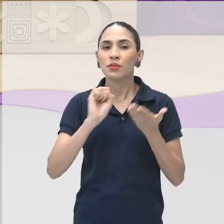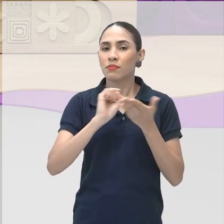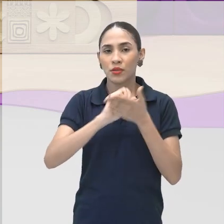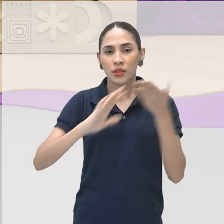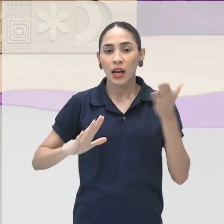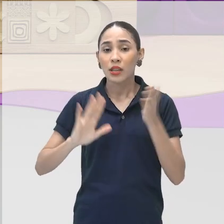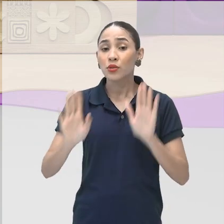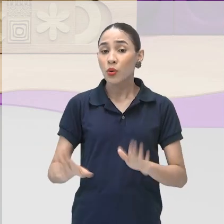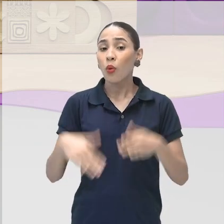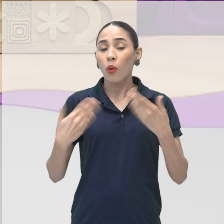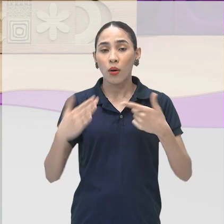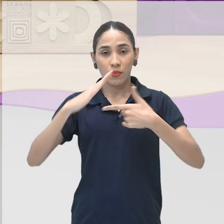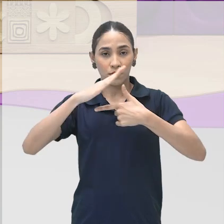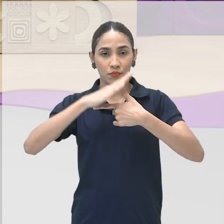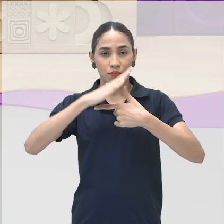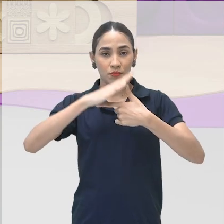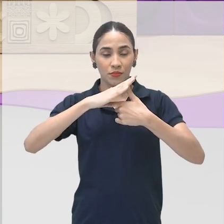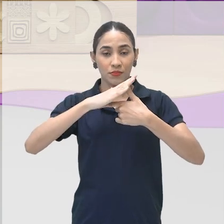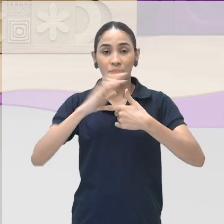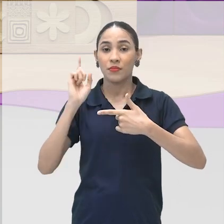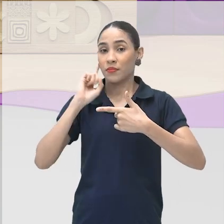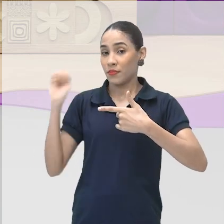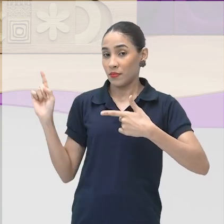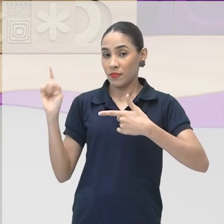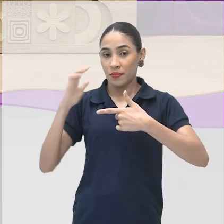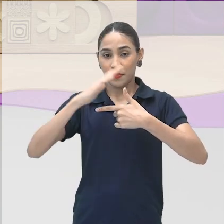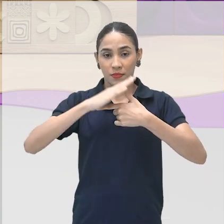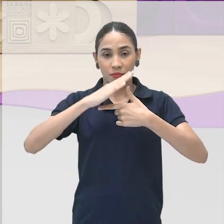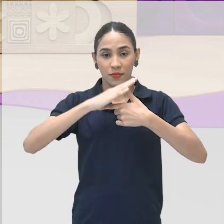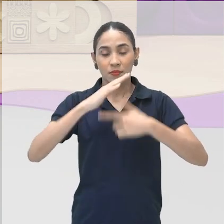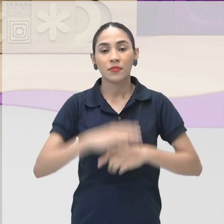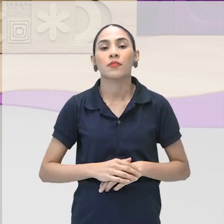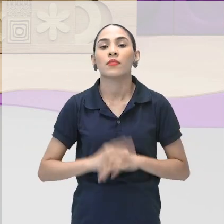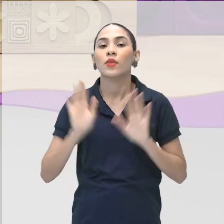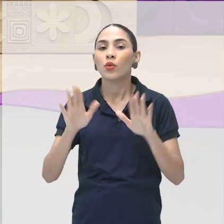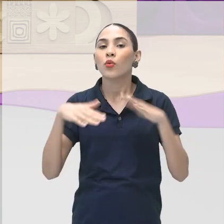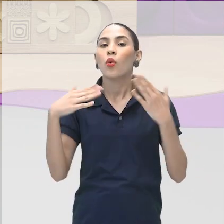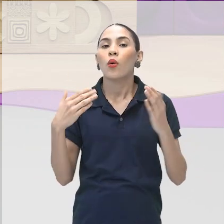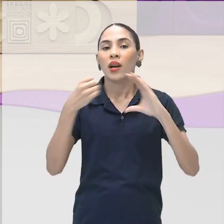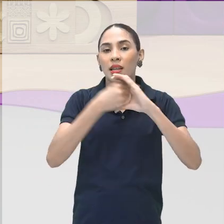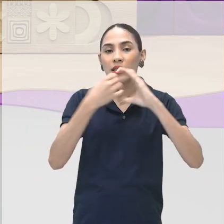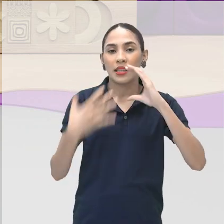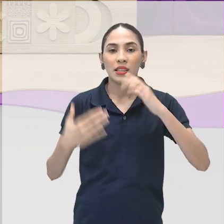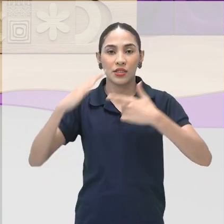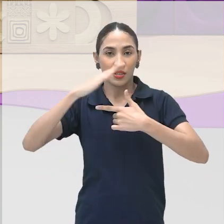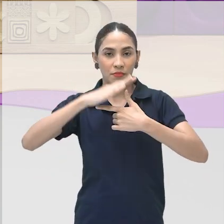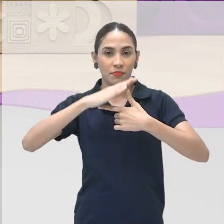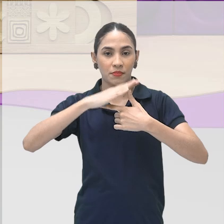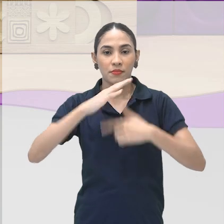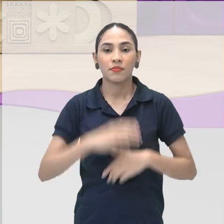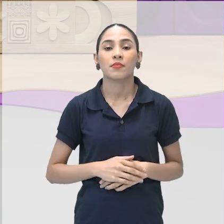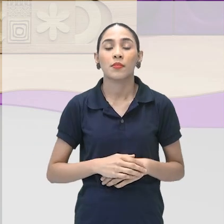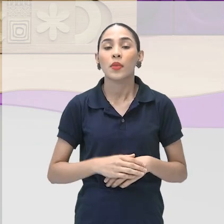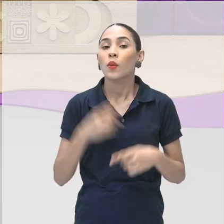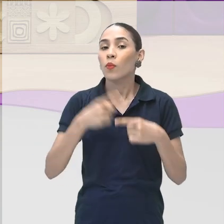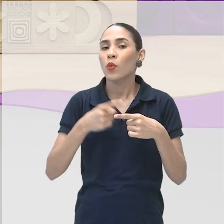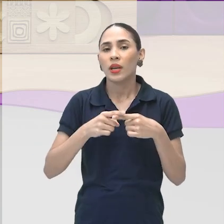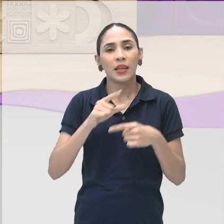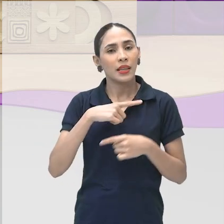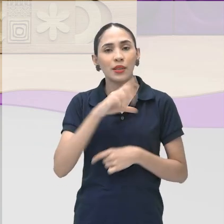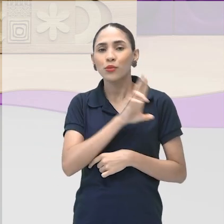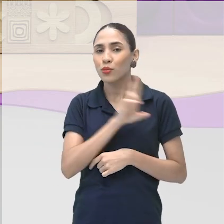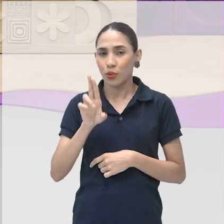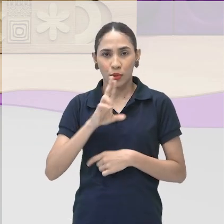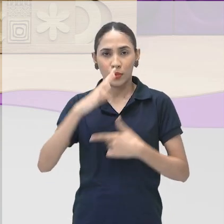o triângulo retângulo, como vocês estão vendo aí. E quais são os elementos de um triângulo retângulo, né? Por que ele é